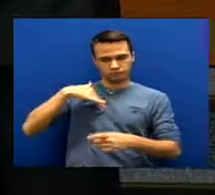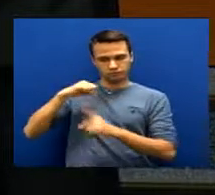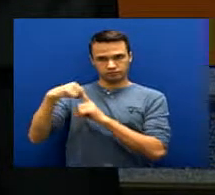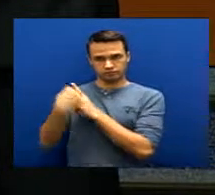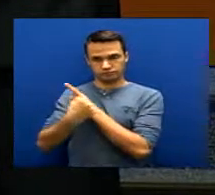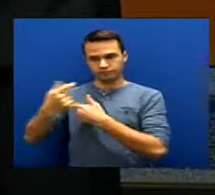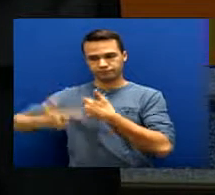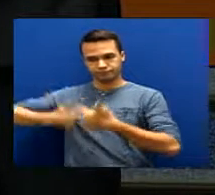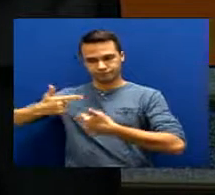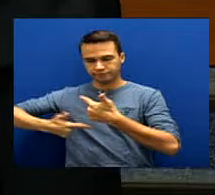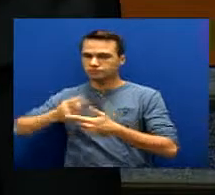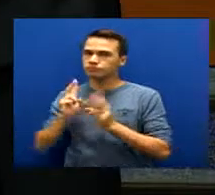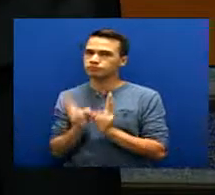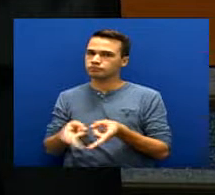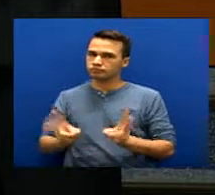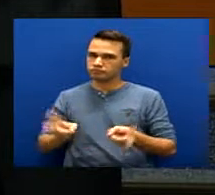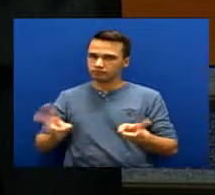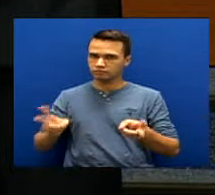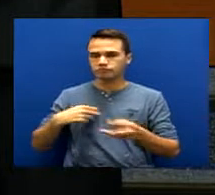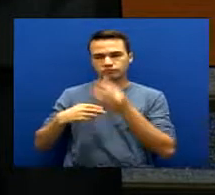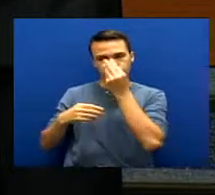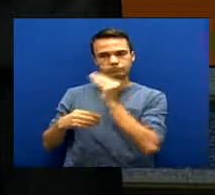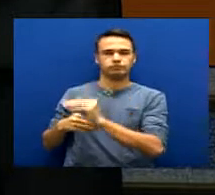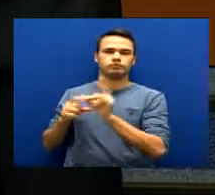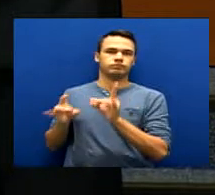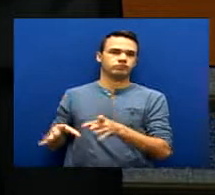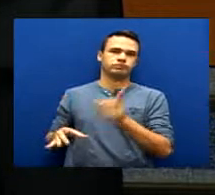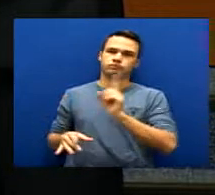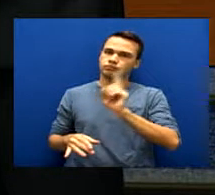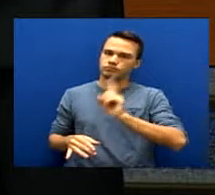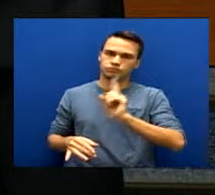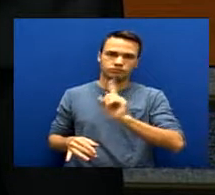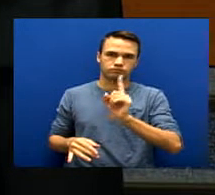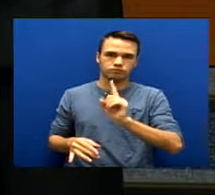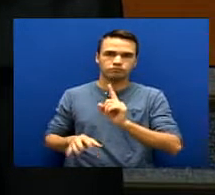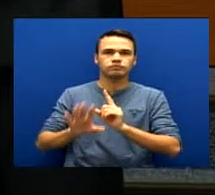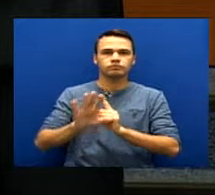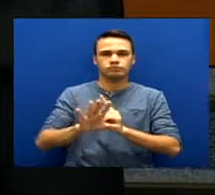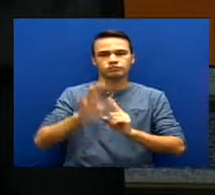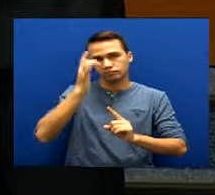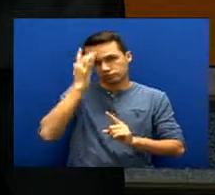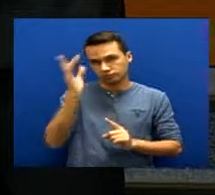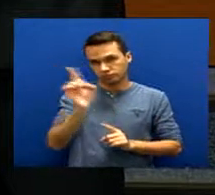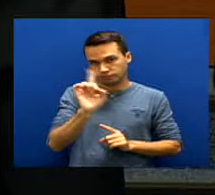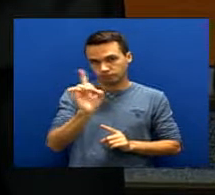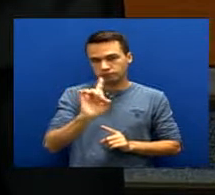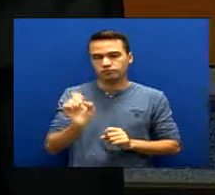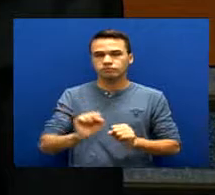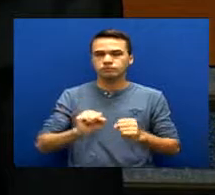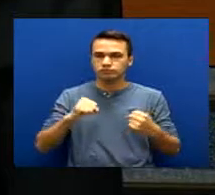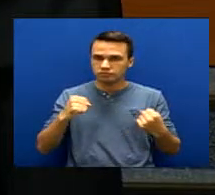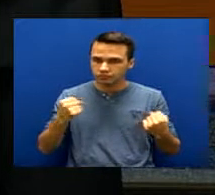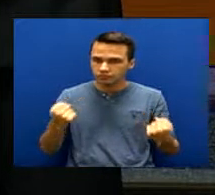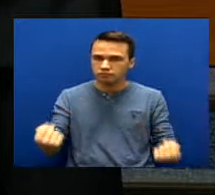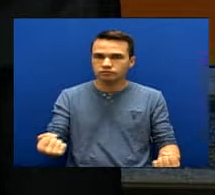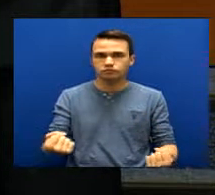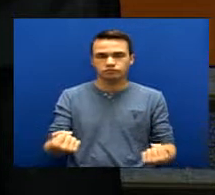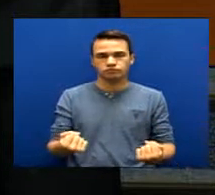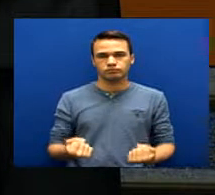do lucro social que isso representa. Eu tenho esse conceito do lucro social, que é a